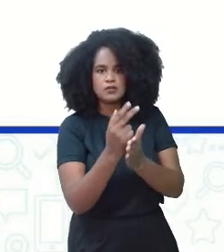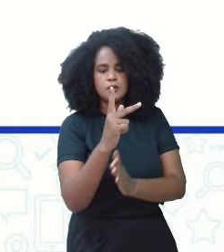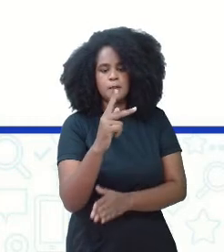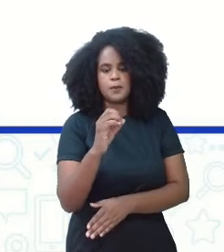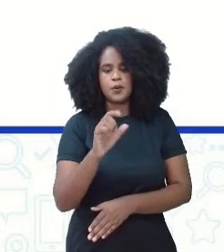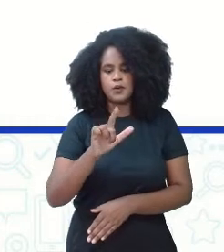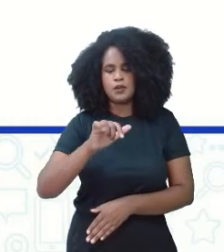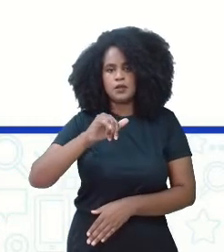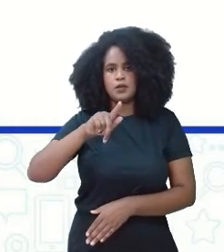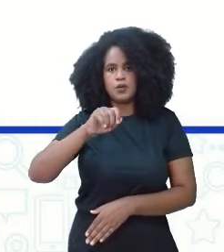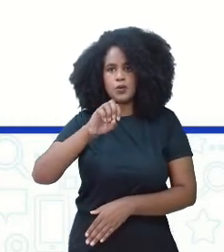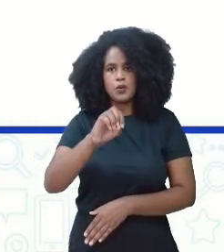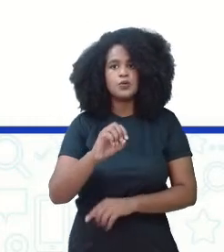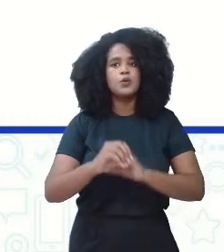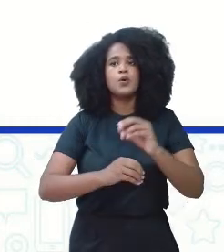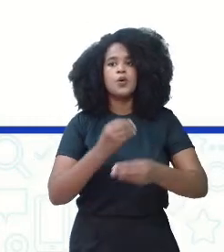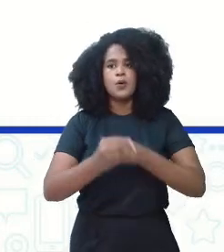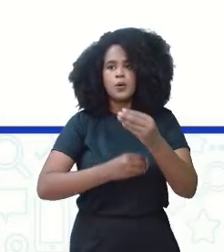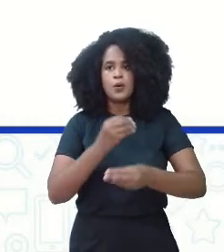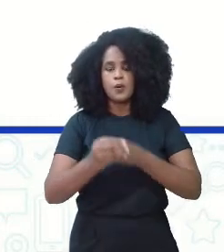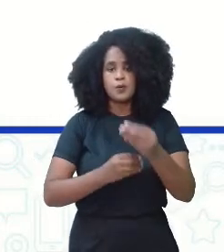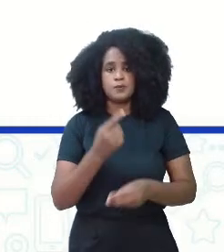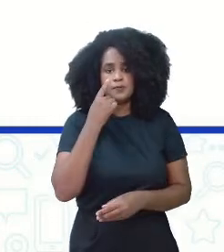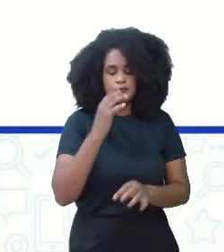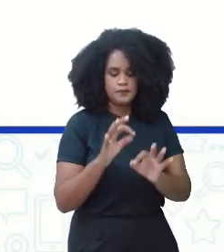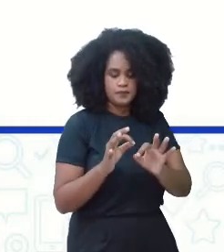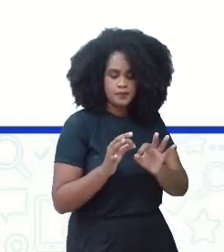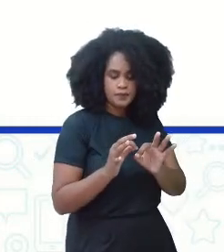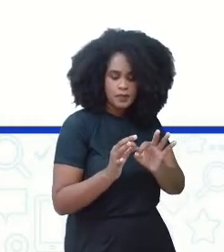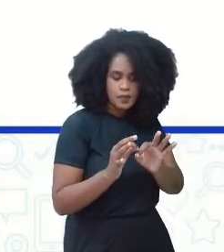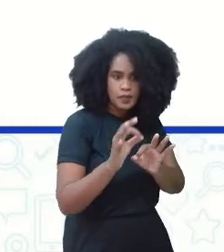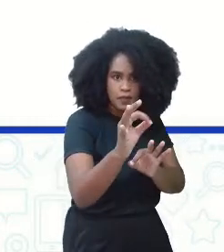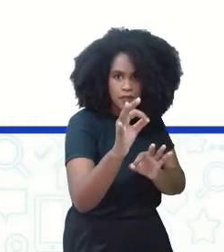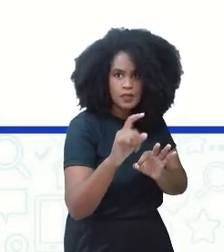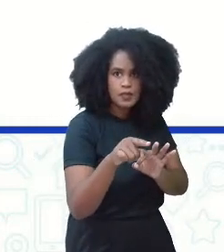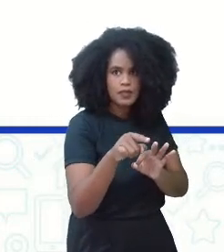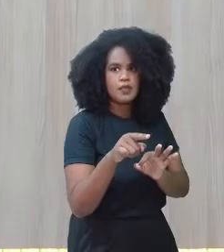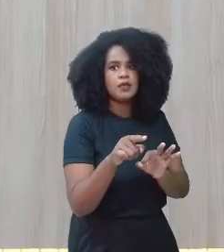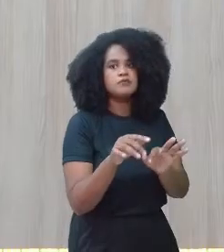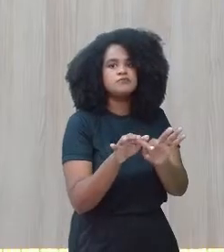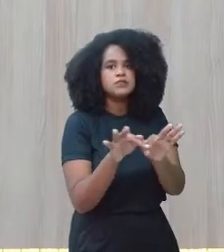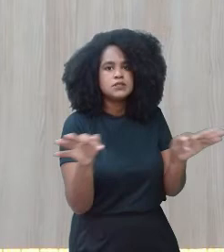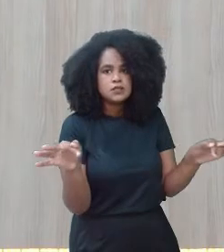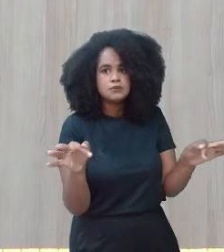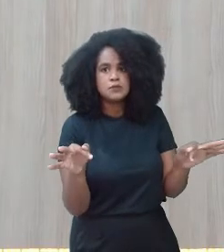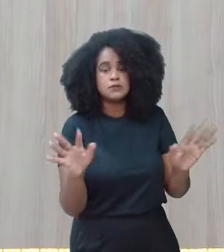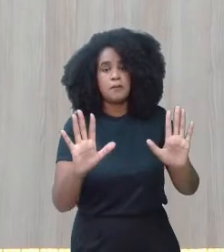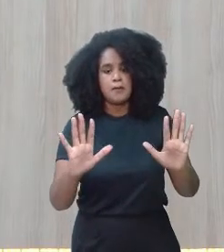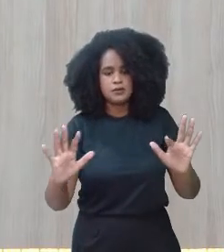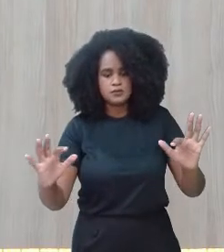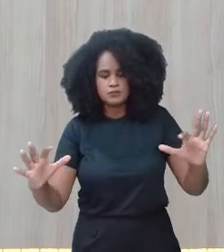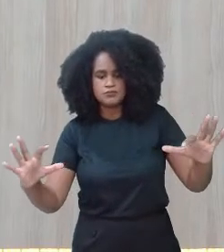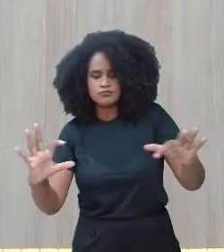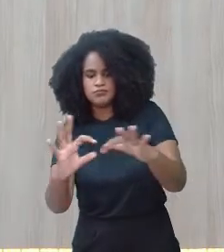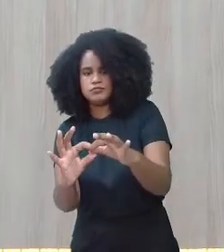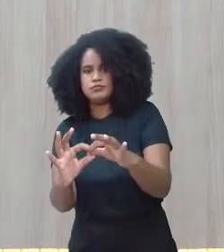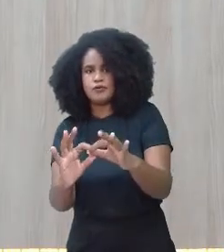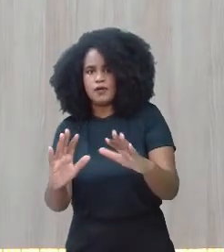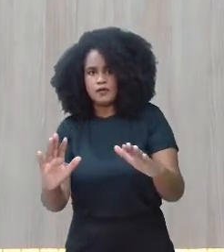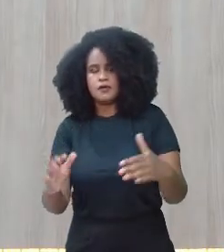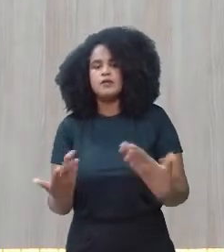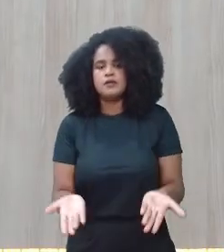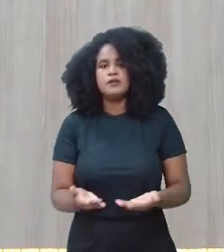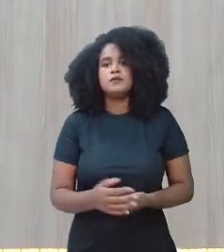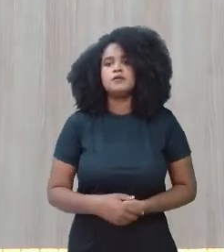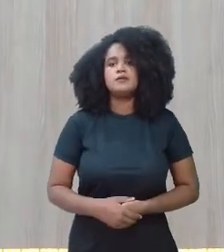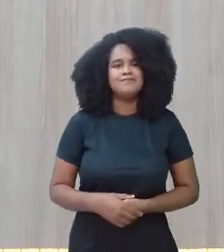e fechada que forma o polígono. Parabéns, professora. Não entendi nada. Vai entender agora. Trouxe